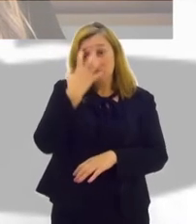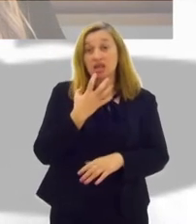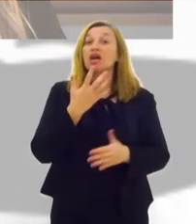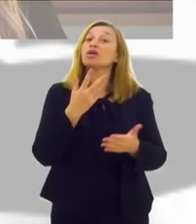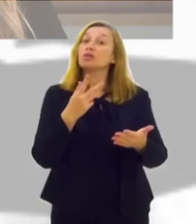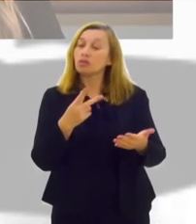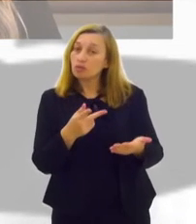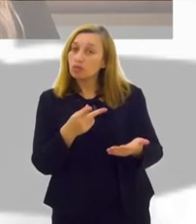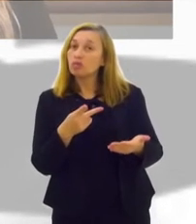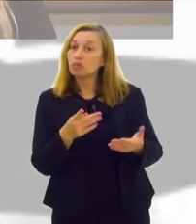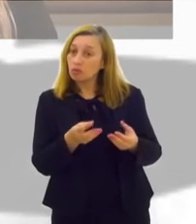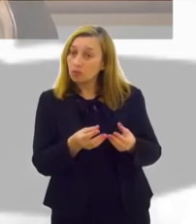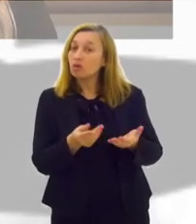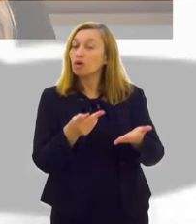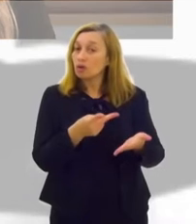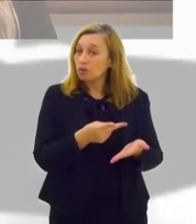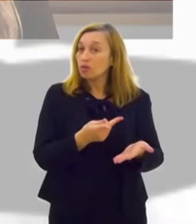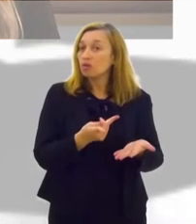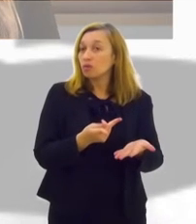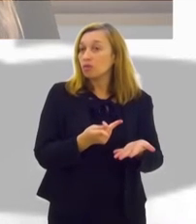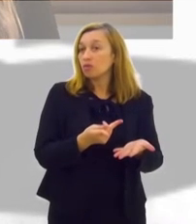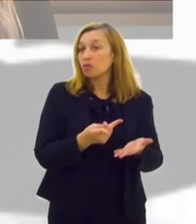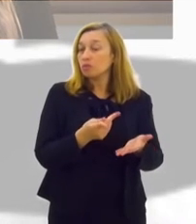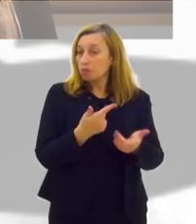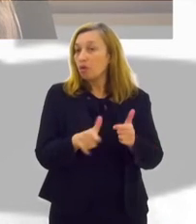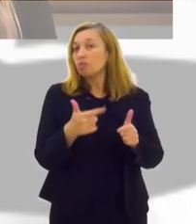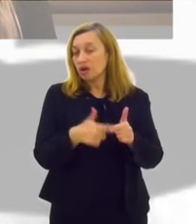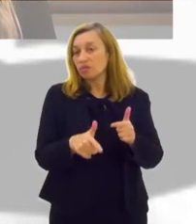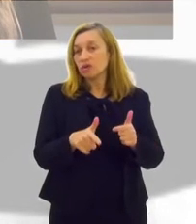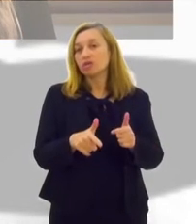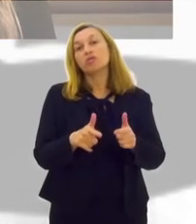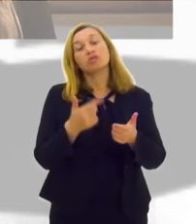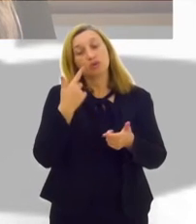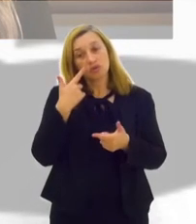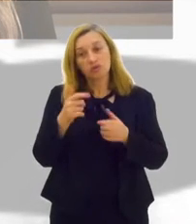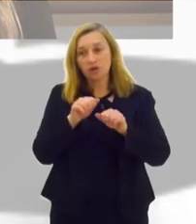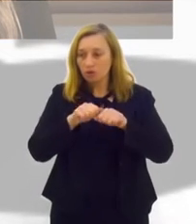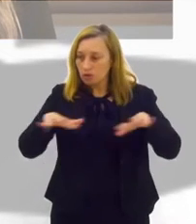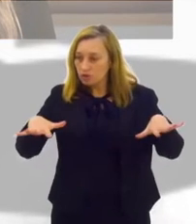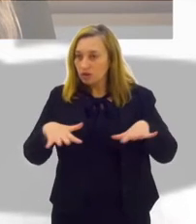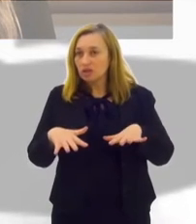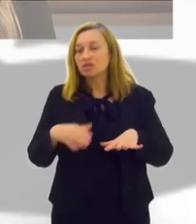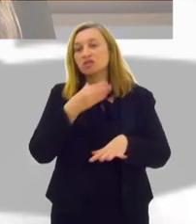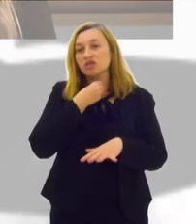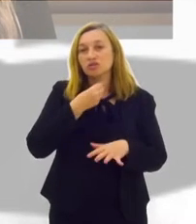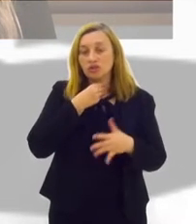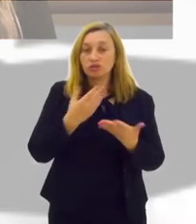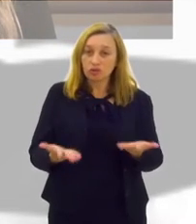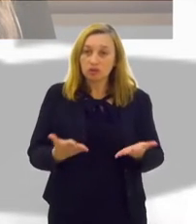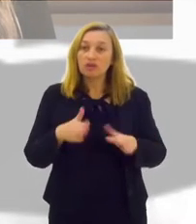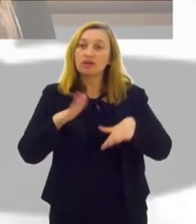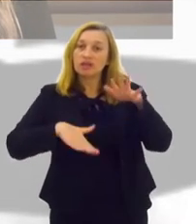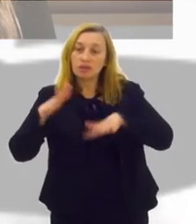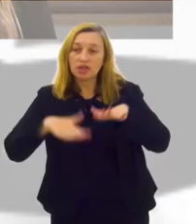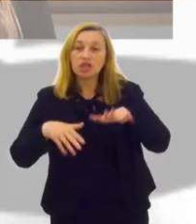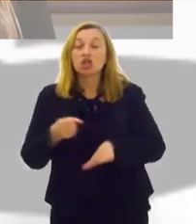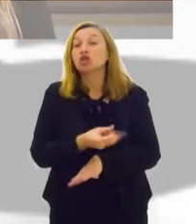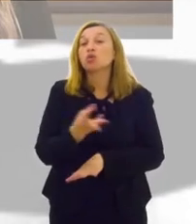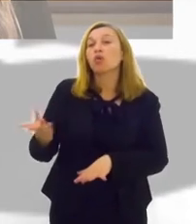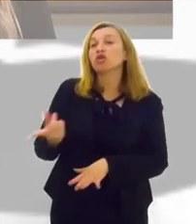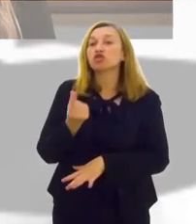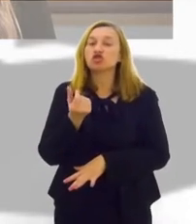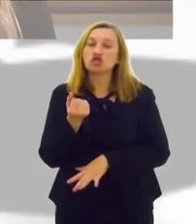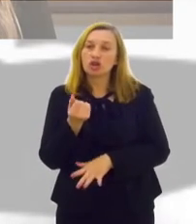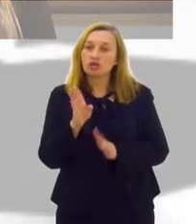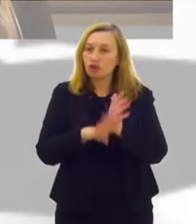depender do tamanho da proporção que essa divulgação de fatos inverídicos gerem, né? A depender do